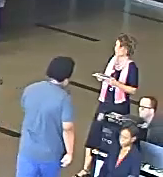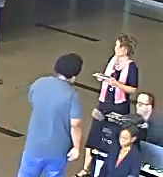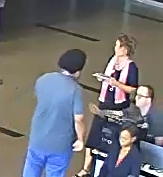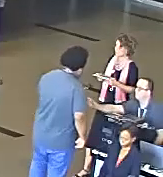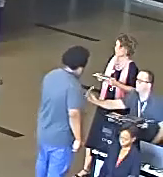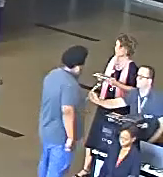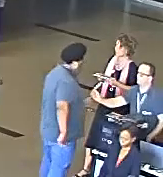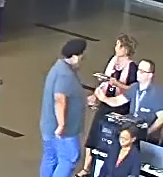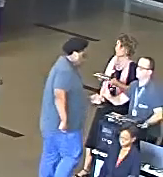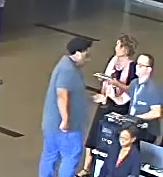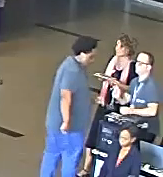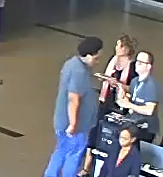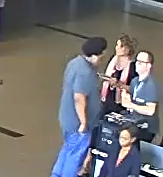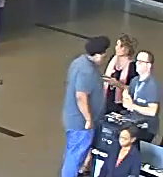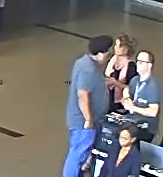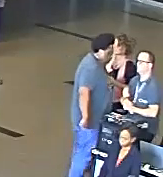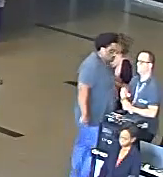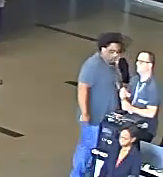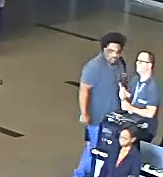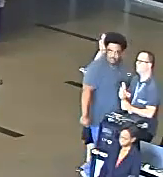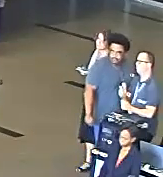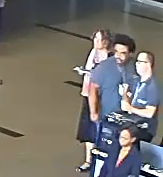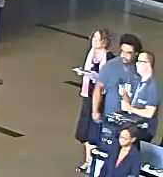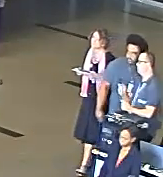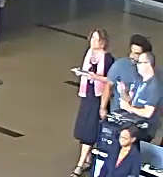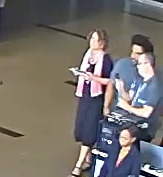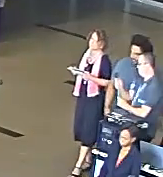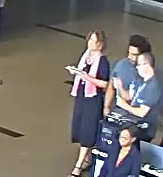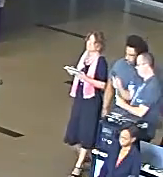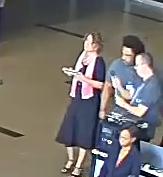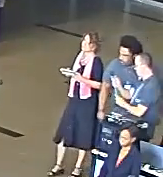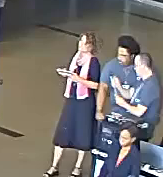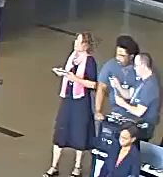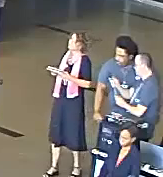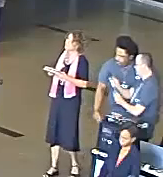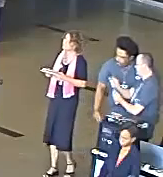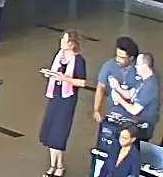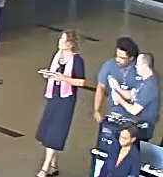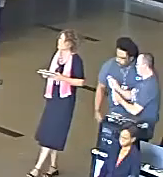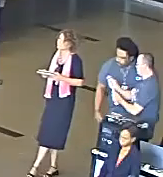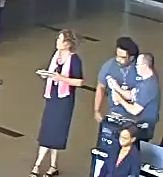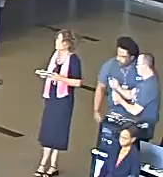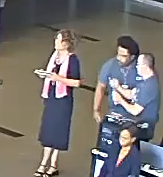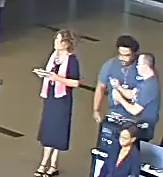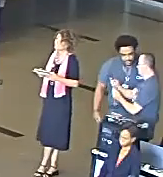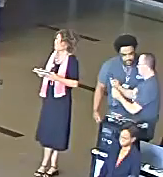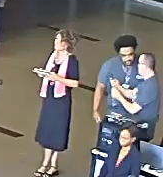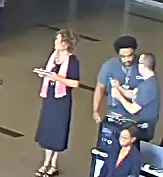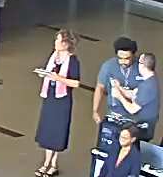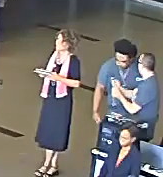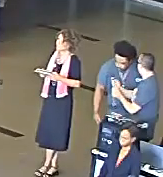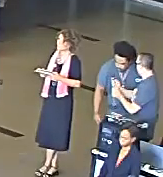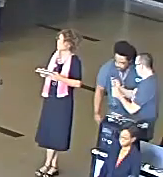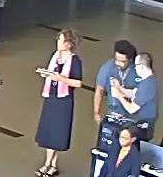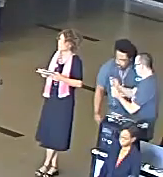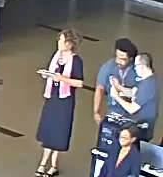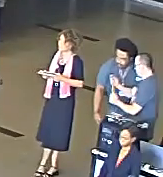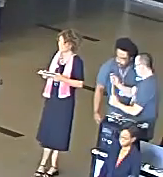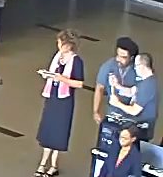cálculo aqui Sabe quantas situações de multa e apreensão do veículo deveria ter